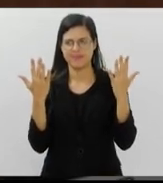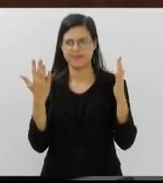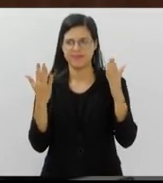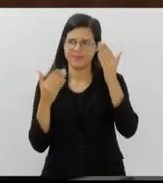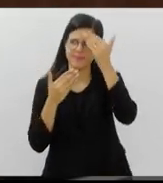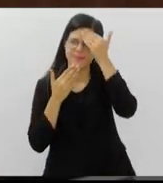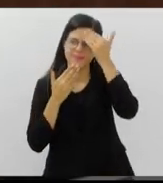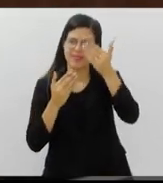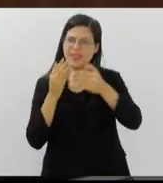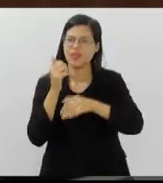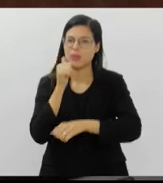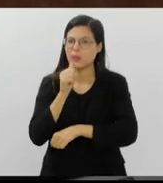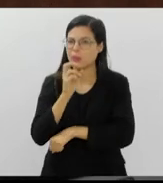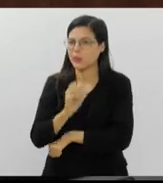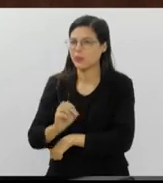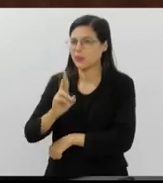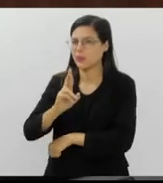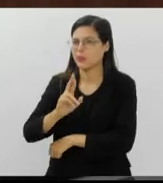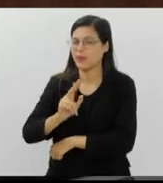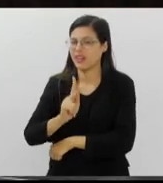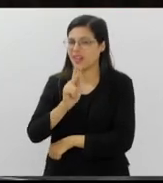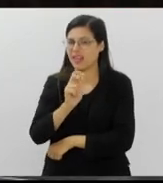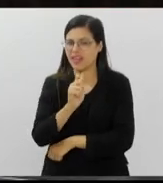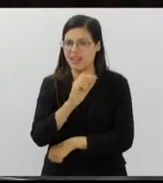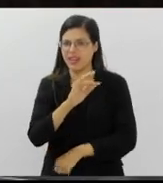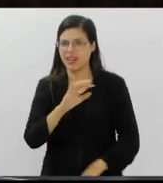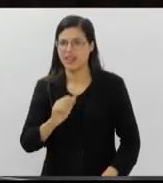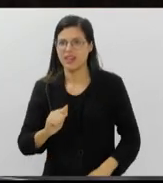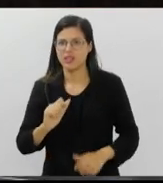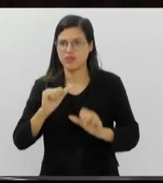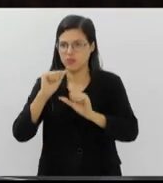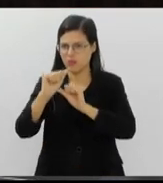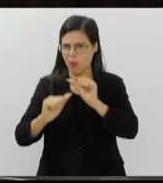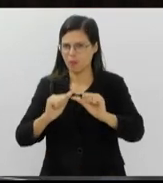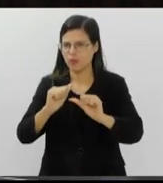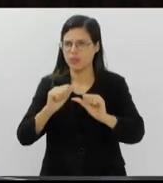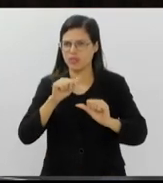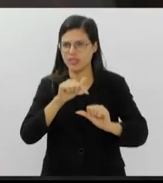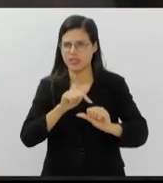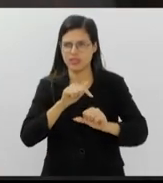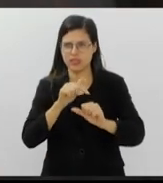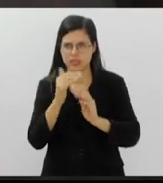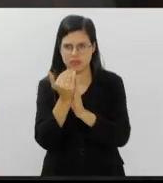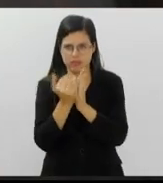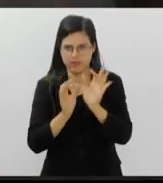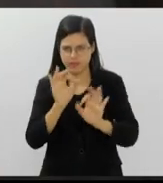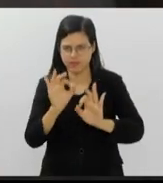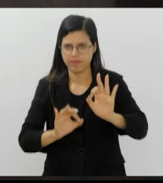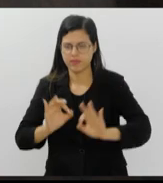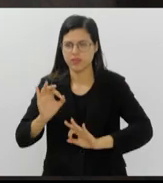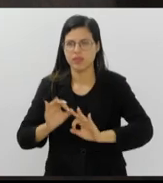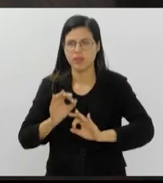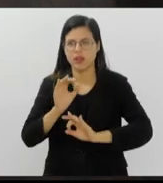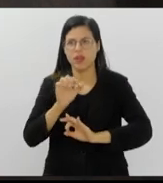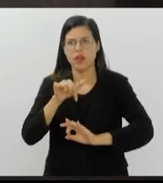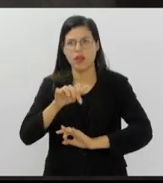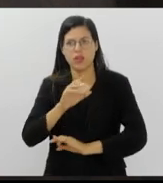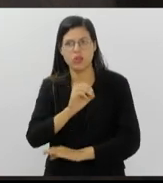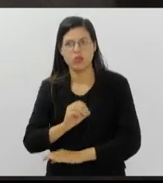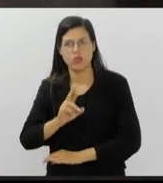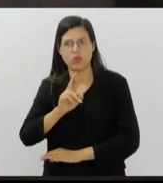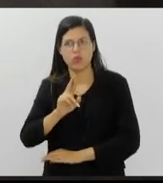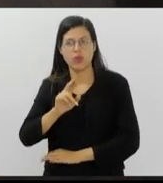Obrigada, doutora Kátia. Eu vou inverter aqui a ordem das falas. A doutora Ana Tereza seria a última, mas ela tem